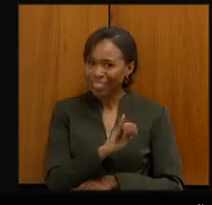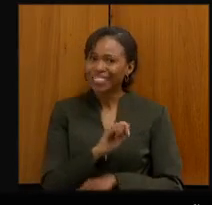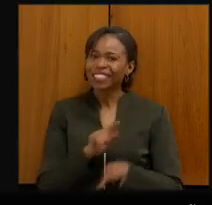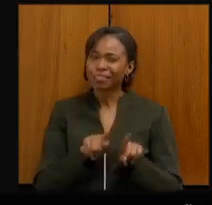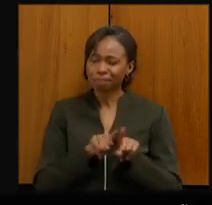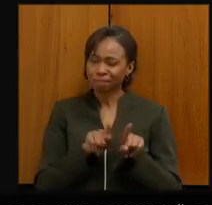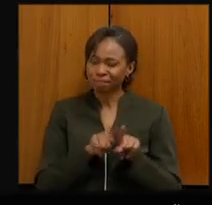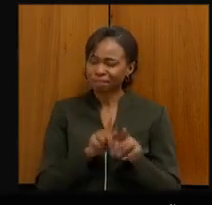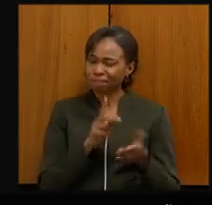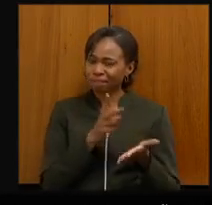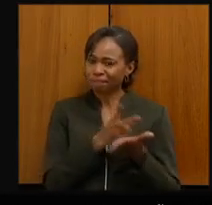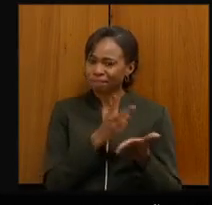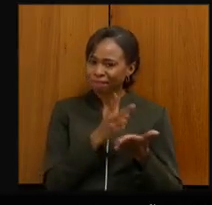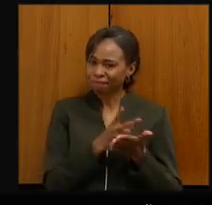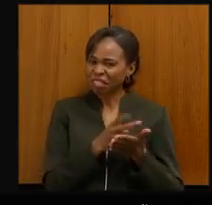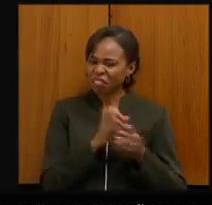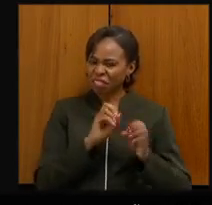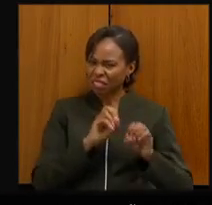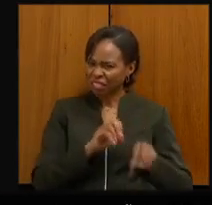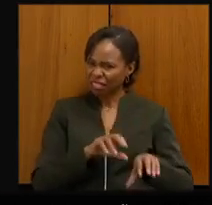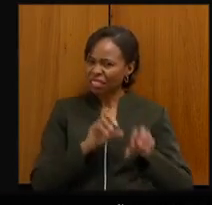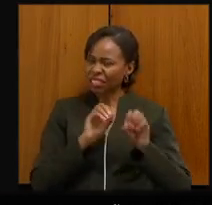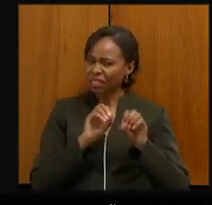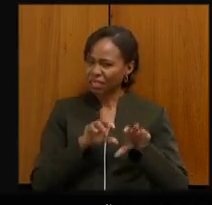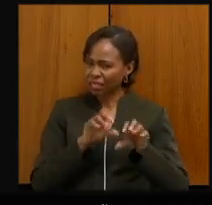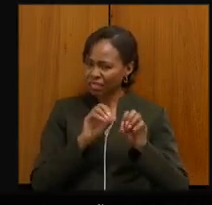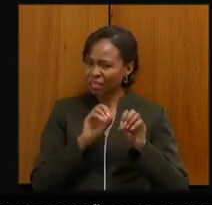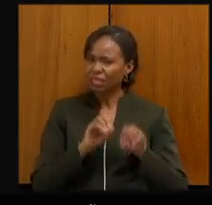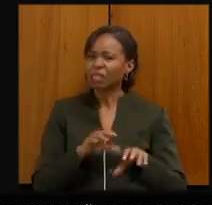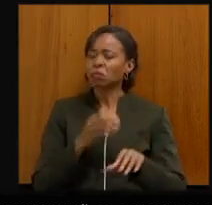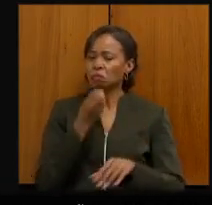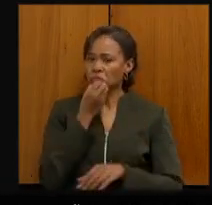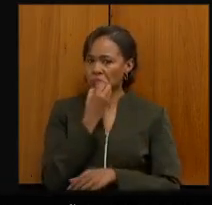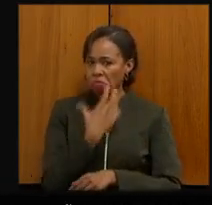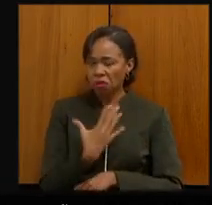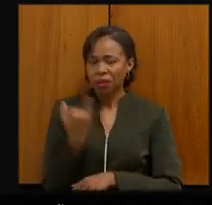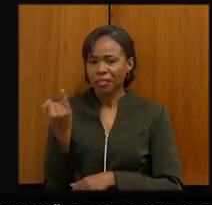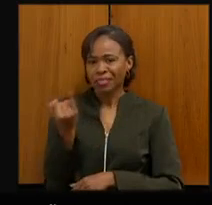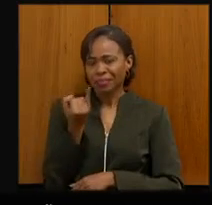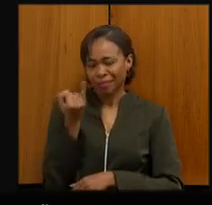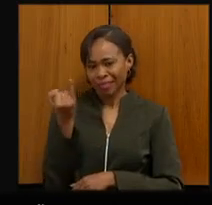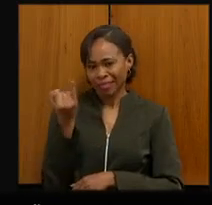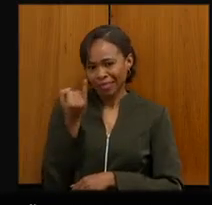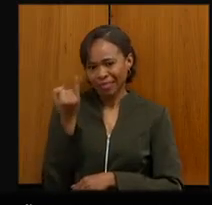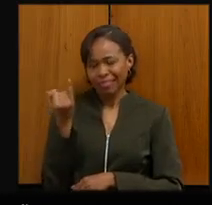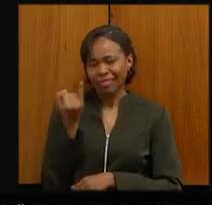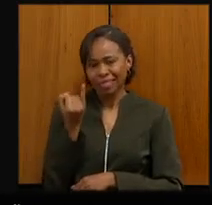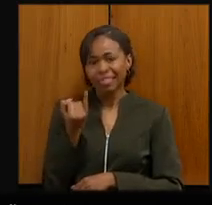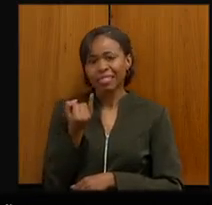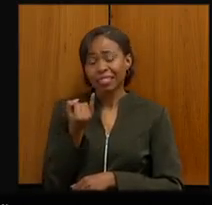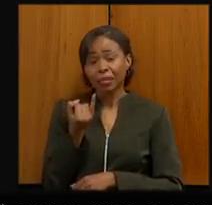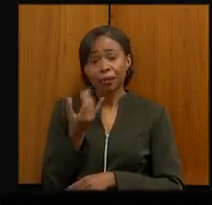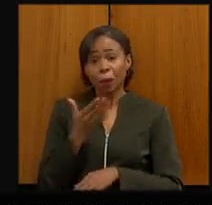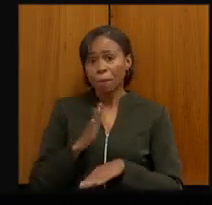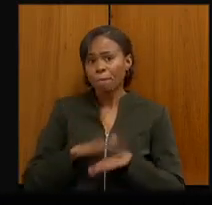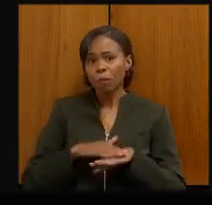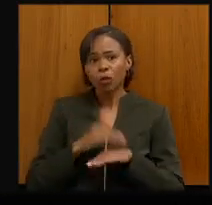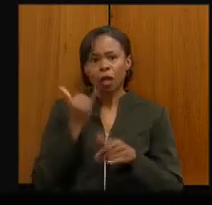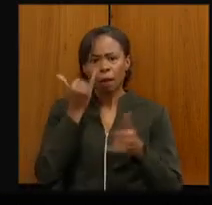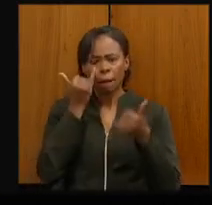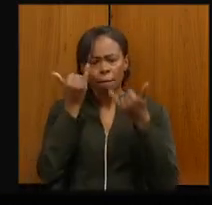nos dá uma aula muito muito boa muito importante muito cheia de